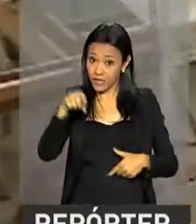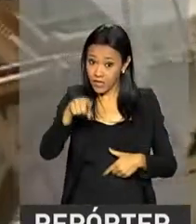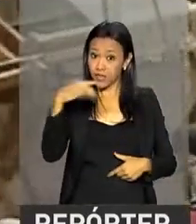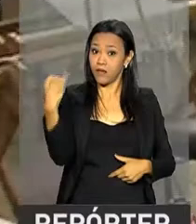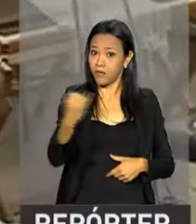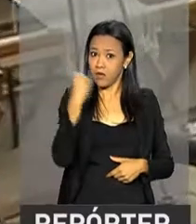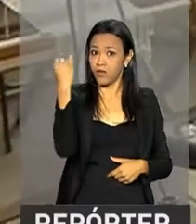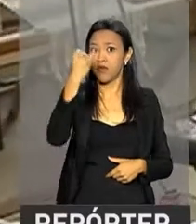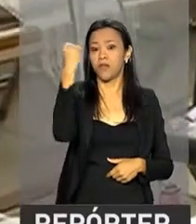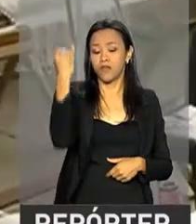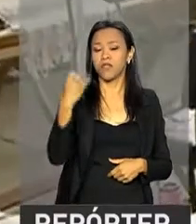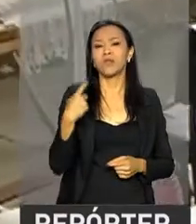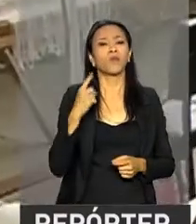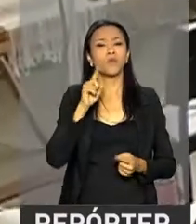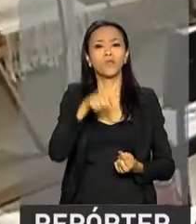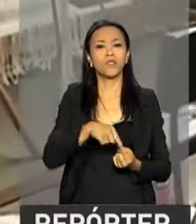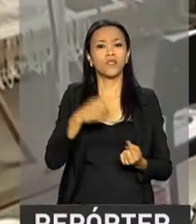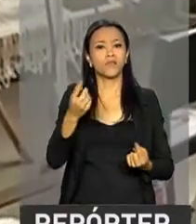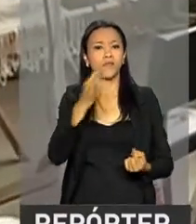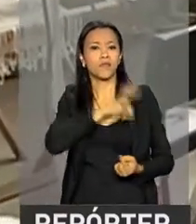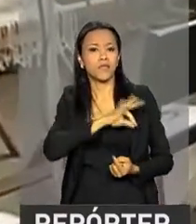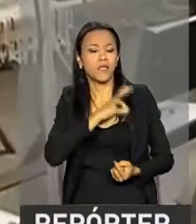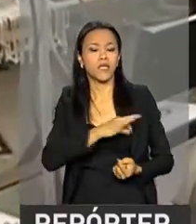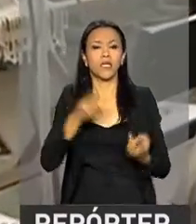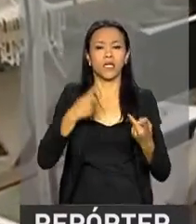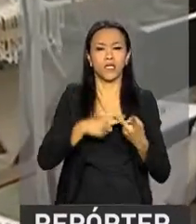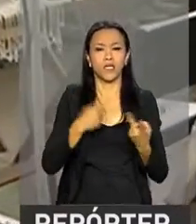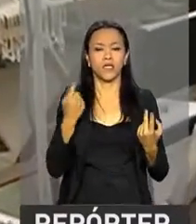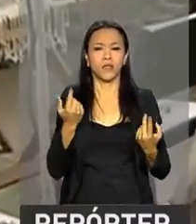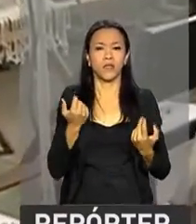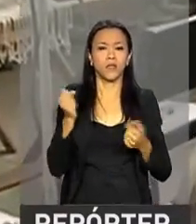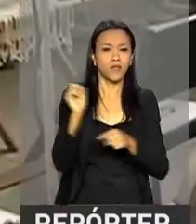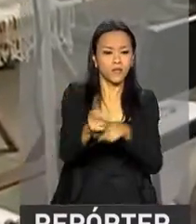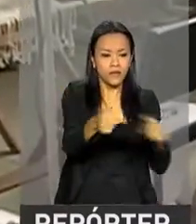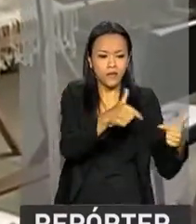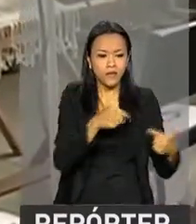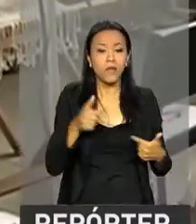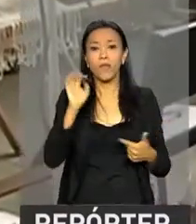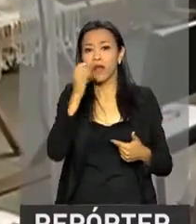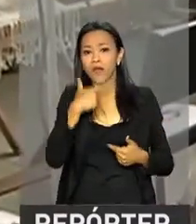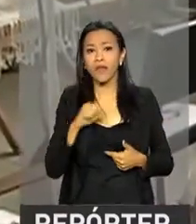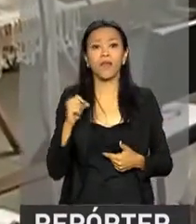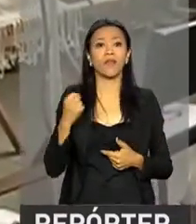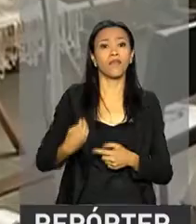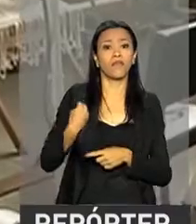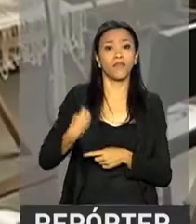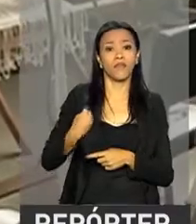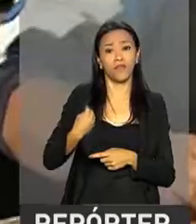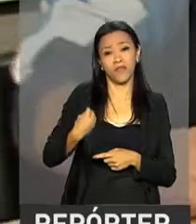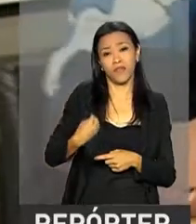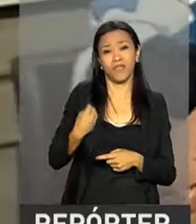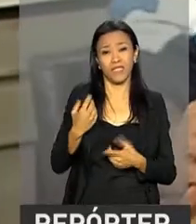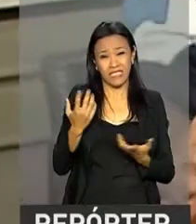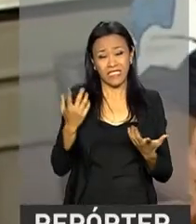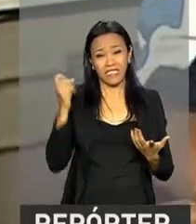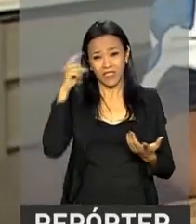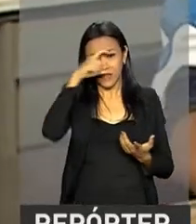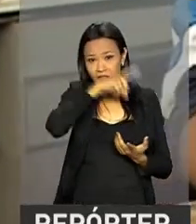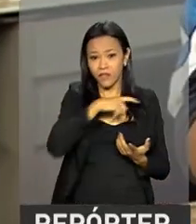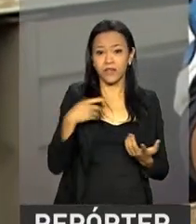iniciativas para geração de emprego e renda para populações em situação de vulnerabilidade da economia